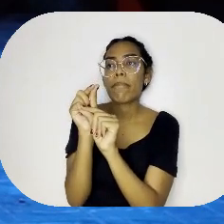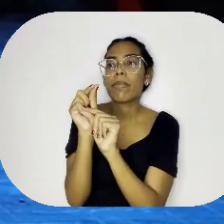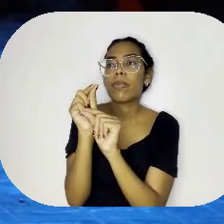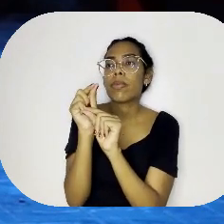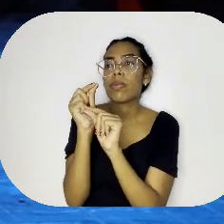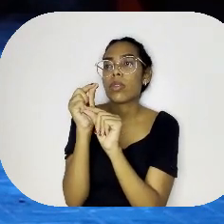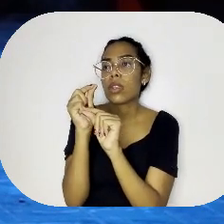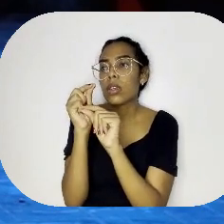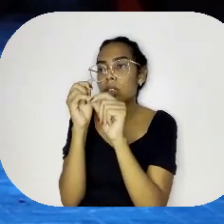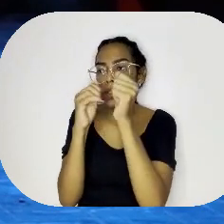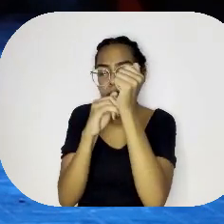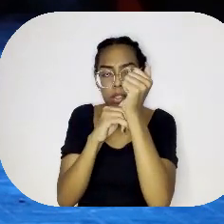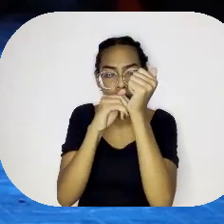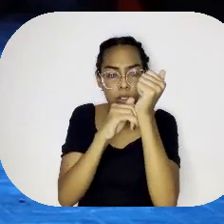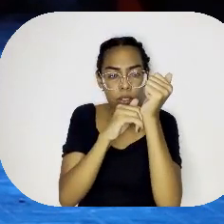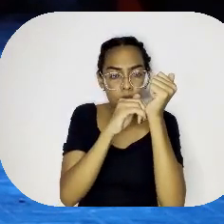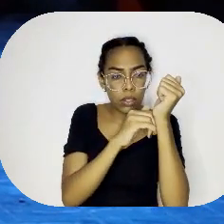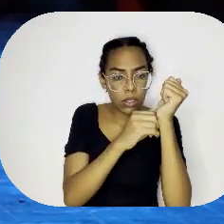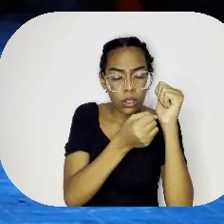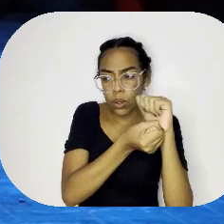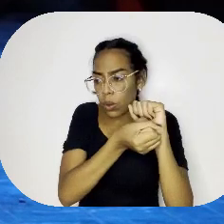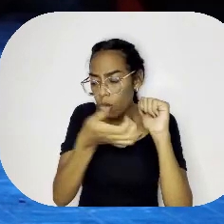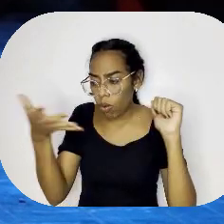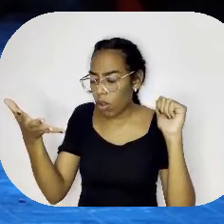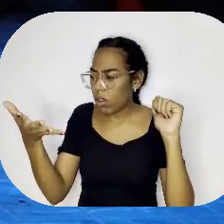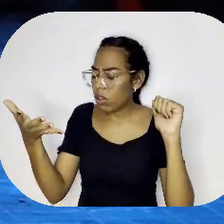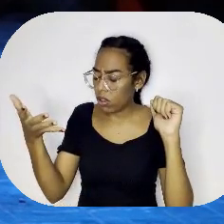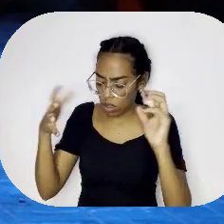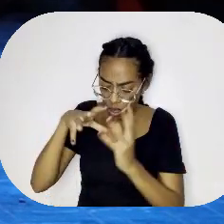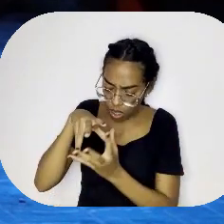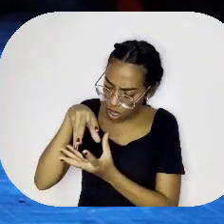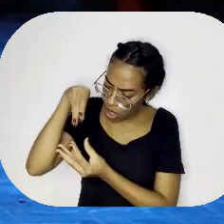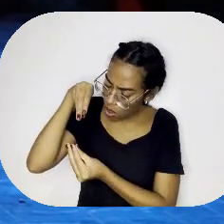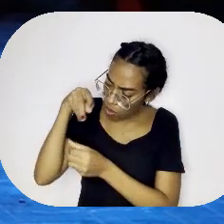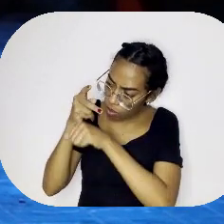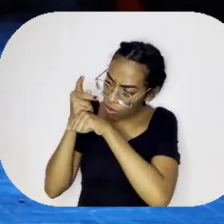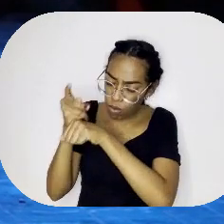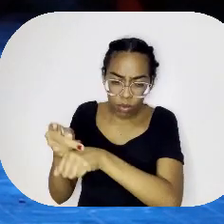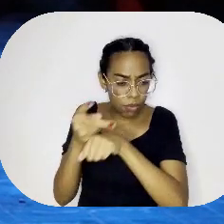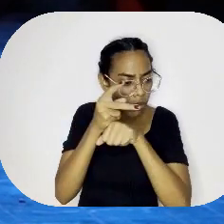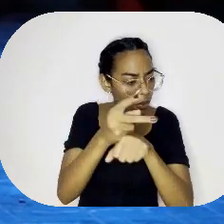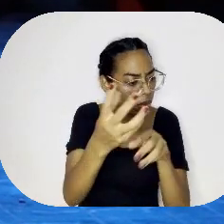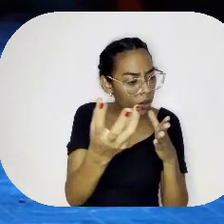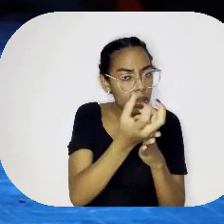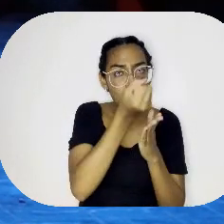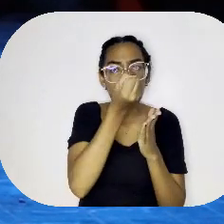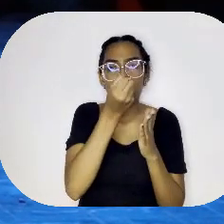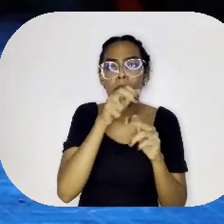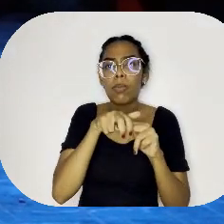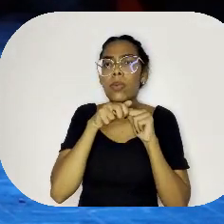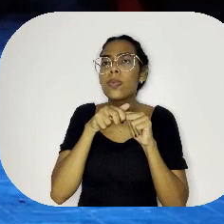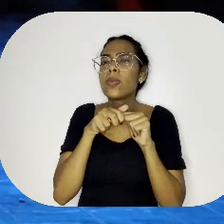Quantos mistérios andarão errantes? Quantas almas em busca de quimera? Lá das estrelas nessa